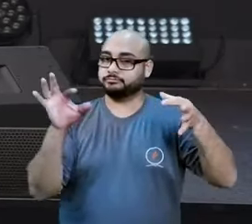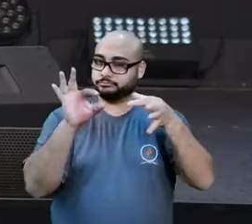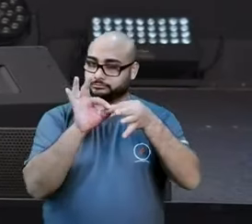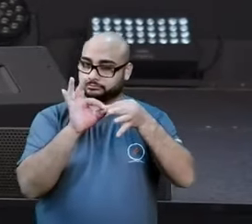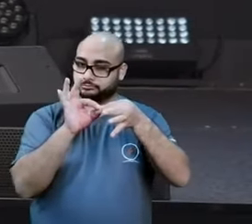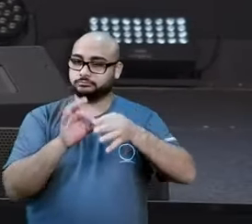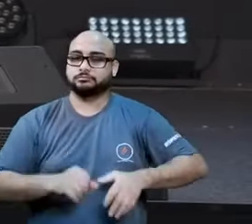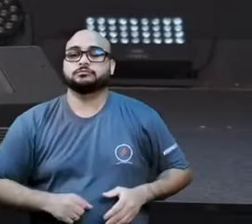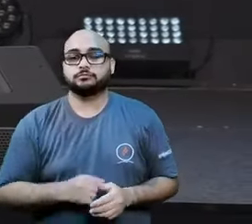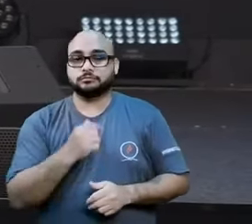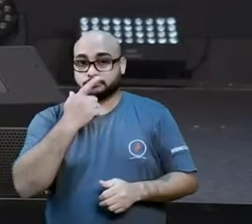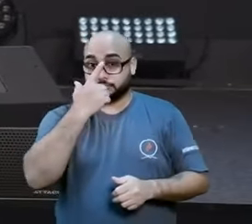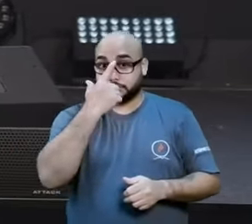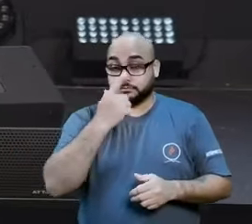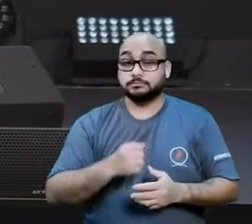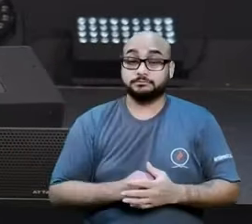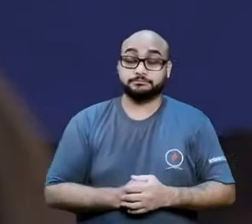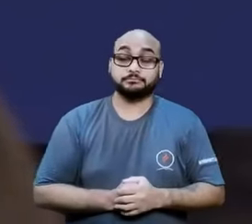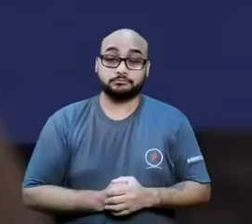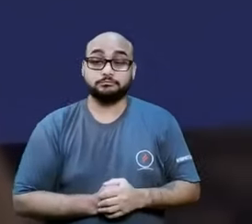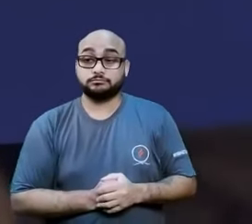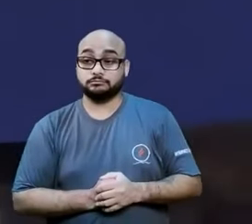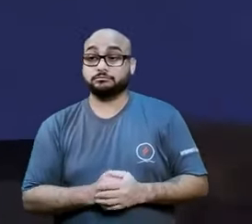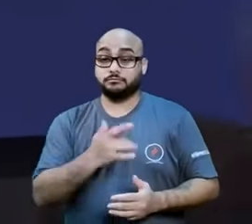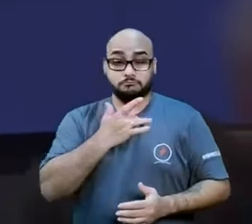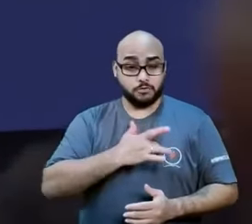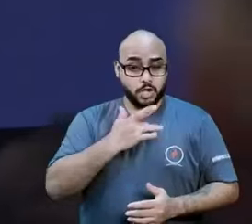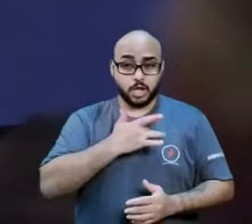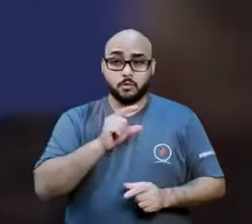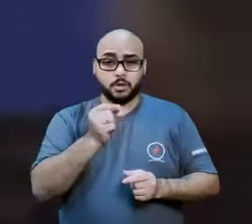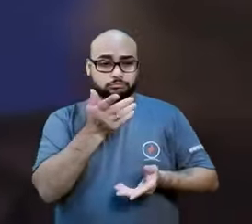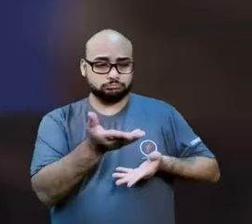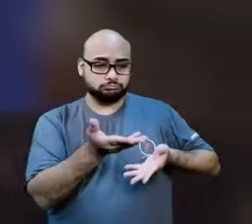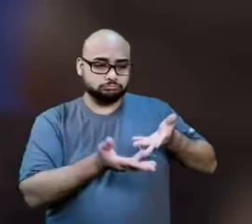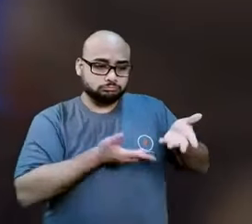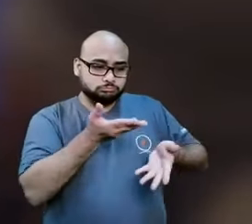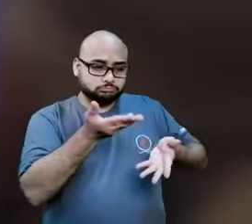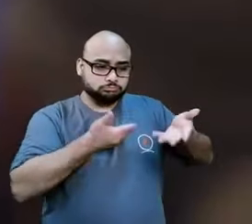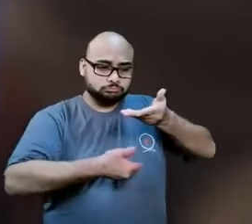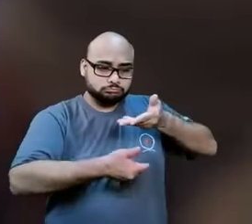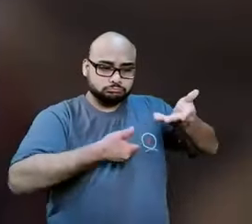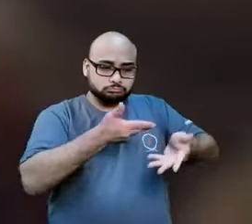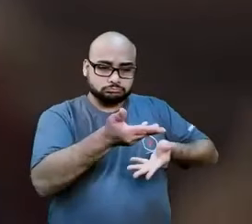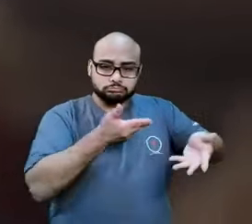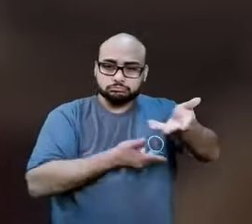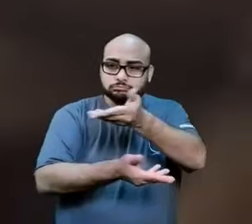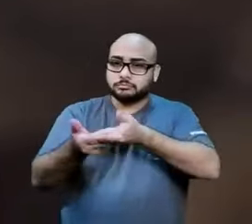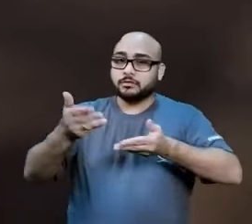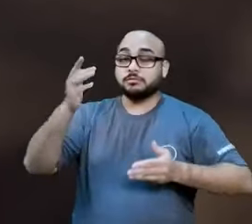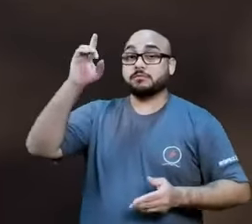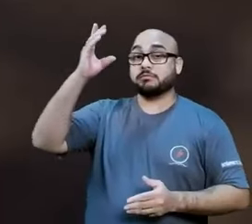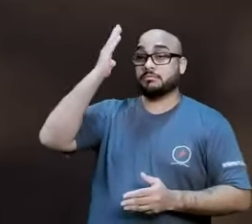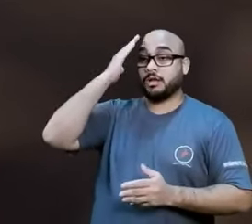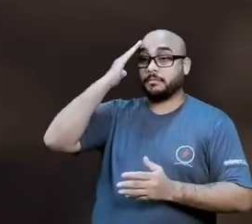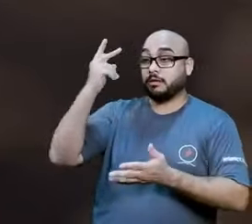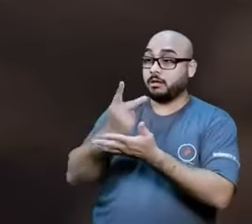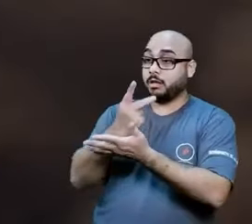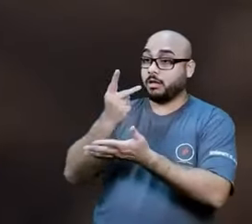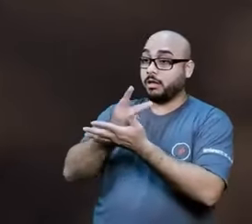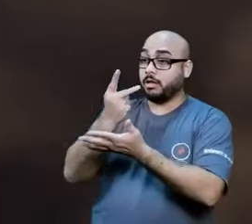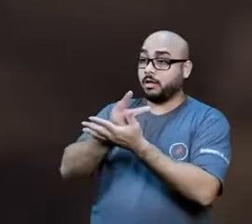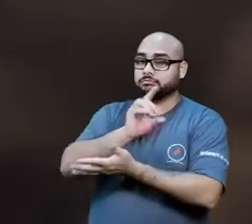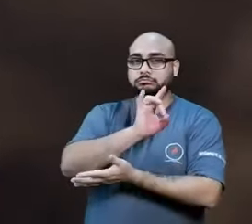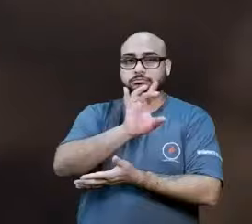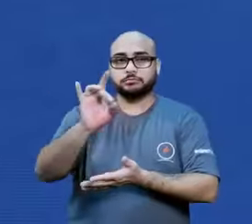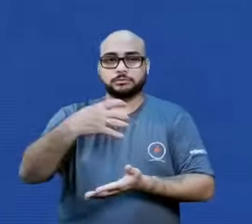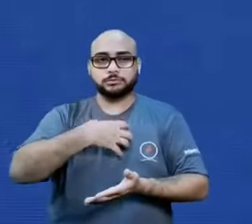a miséria aia saber da miséria Leia do erro alio